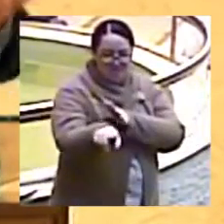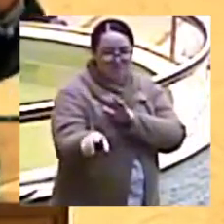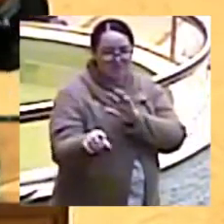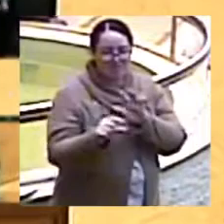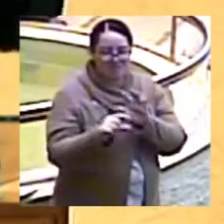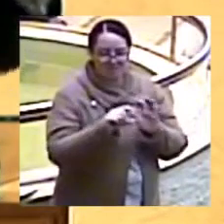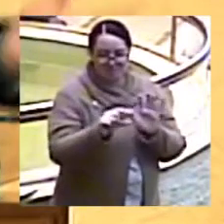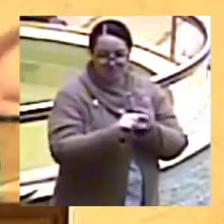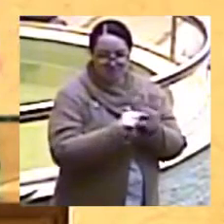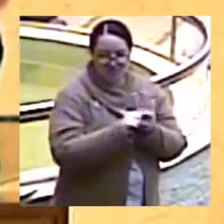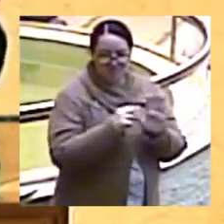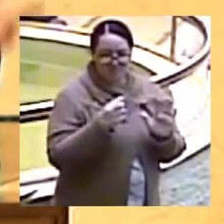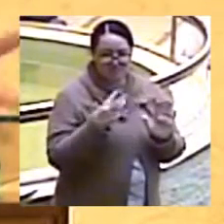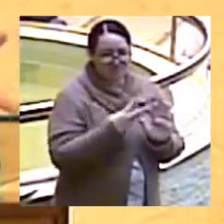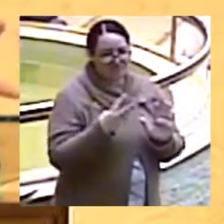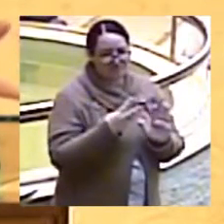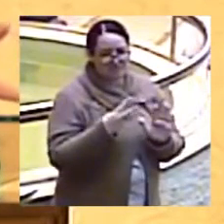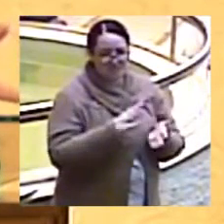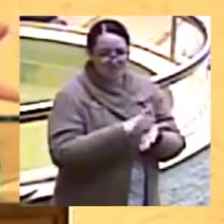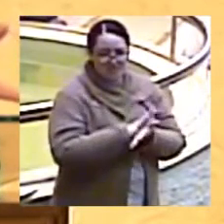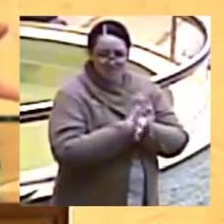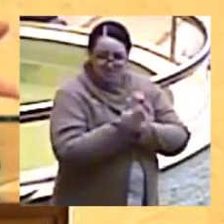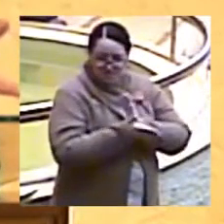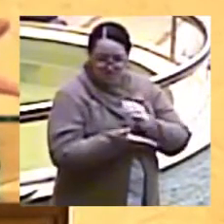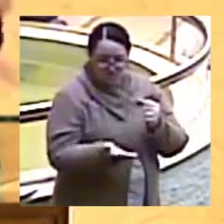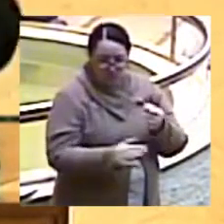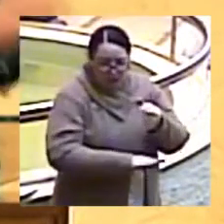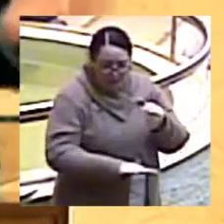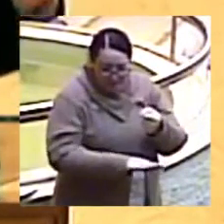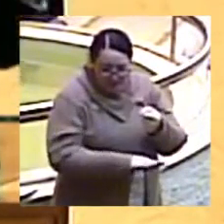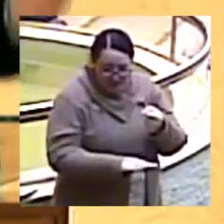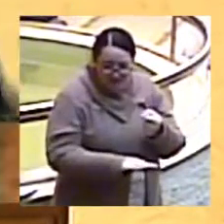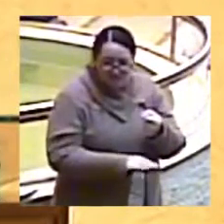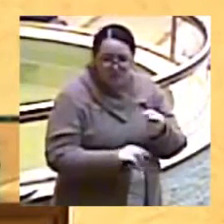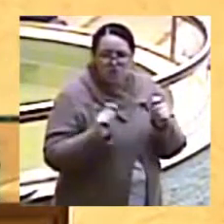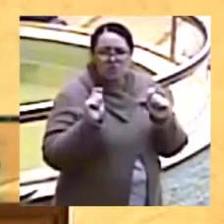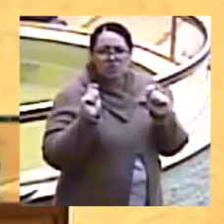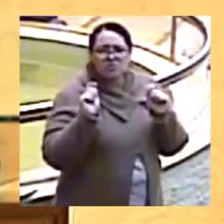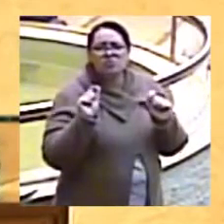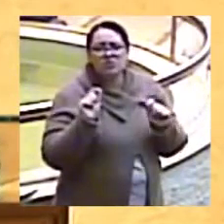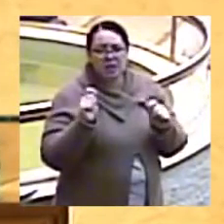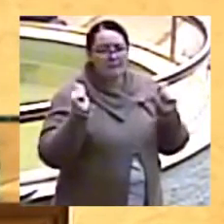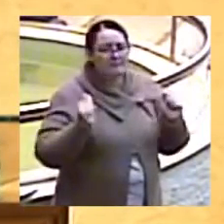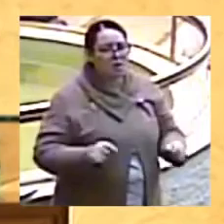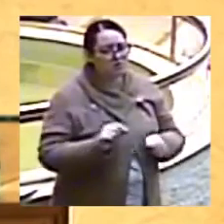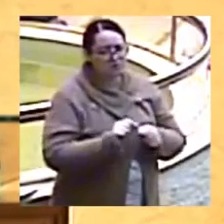Ora, destruídos os fundamentos, o que poderá fazer o justo?